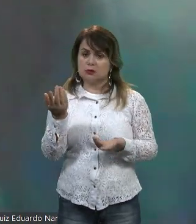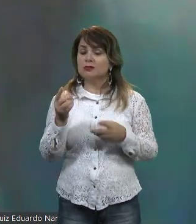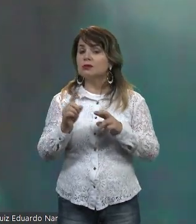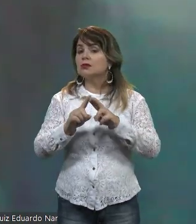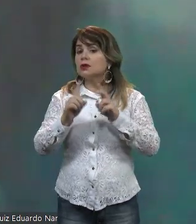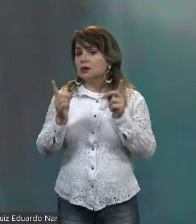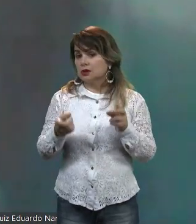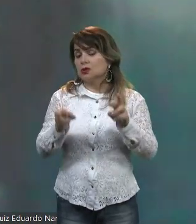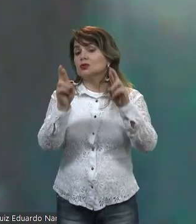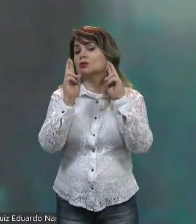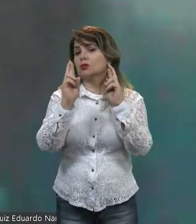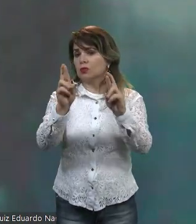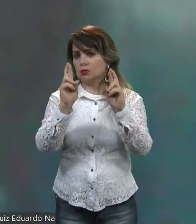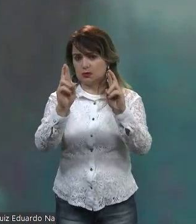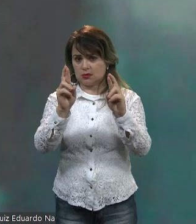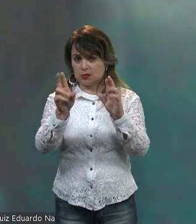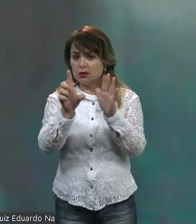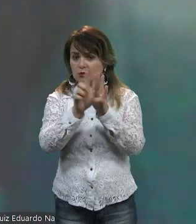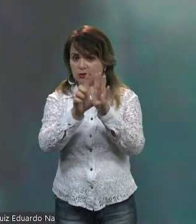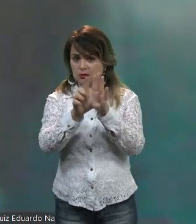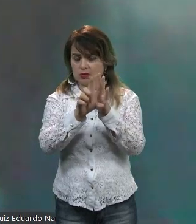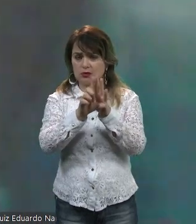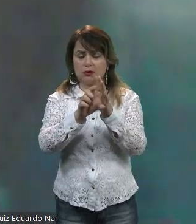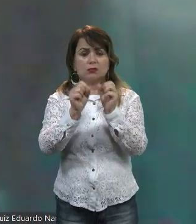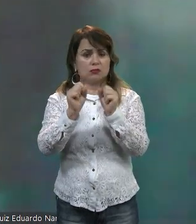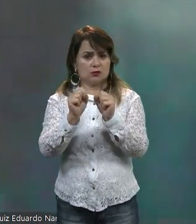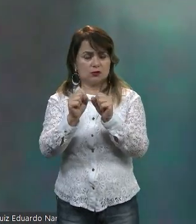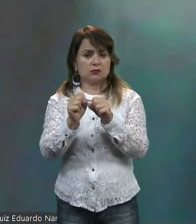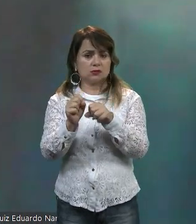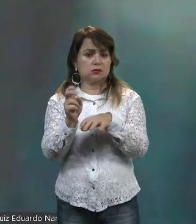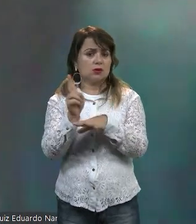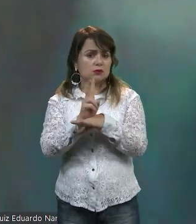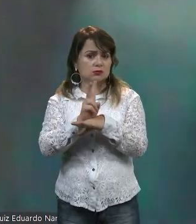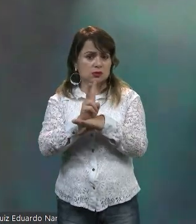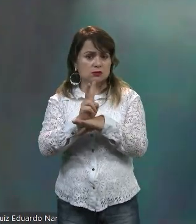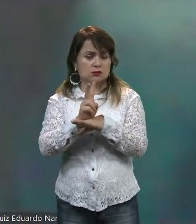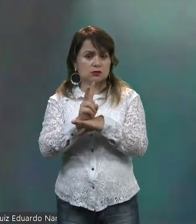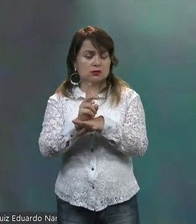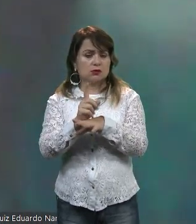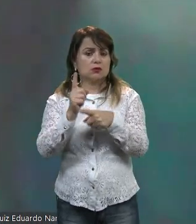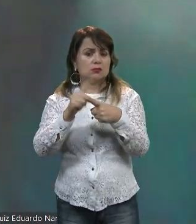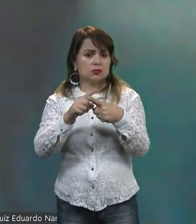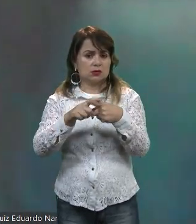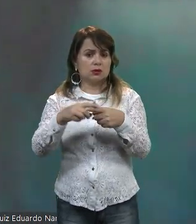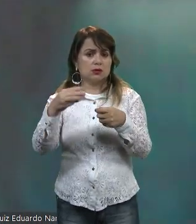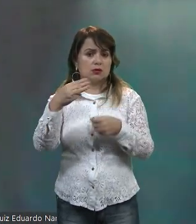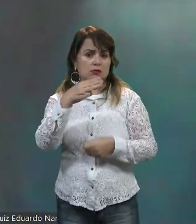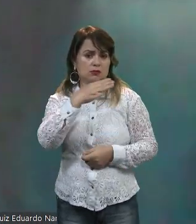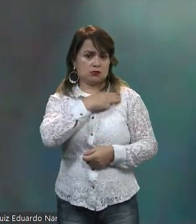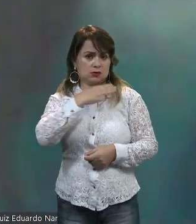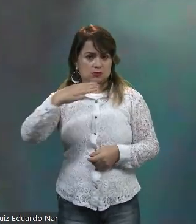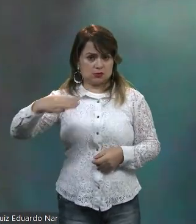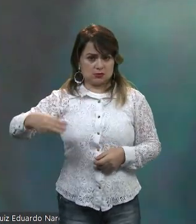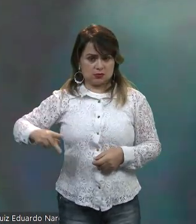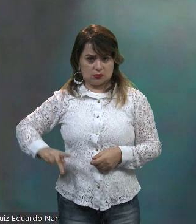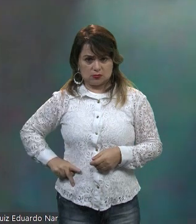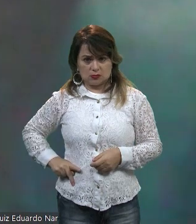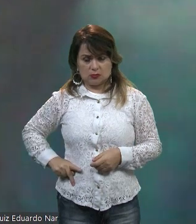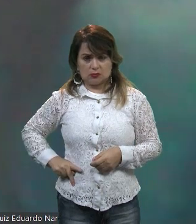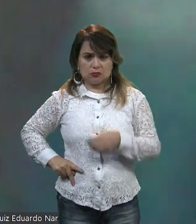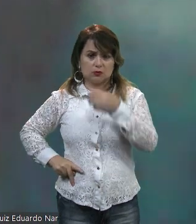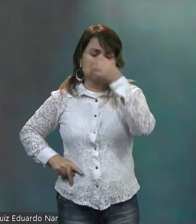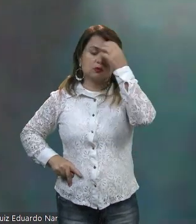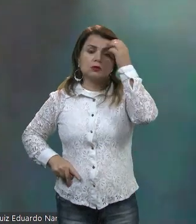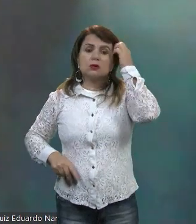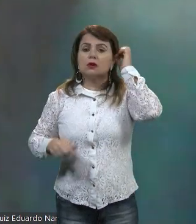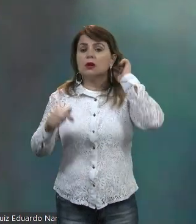Espero que a nossa lei possa respaldar, porque já existe uma iniciativa do Ministério Público, o promotor